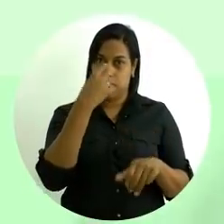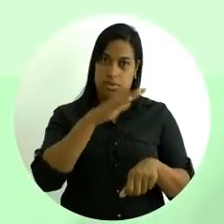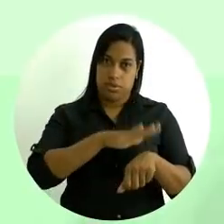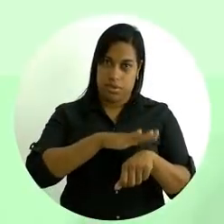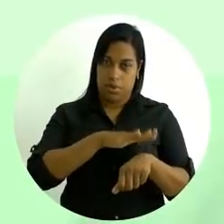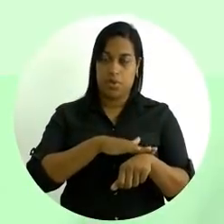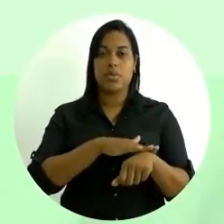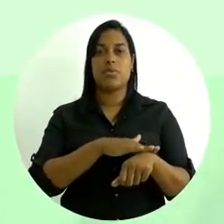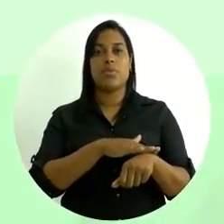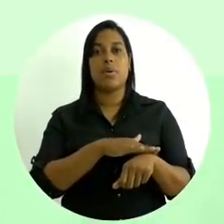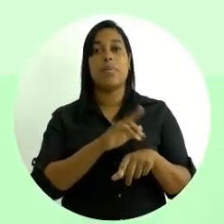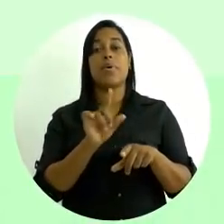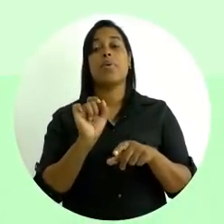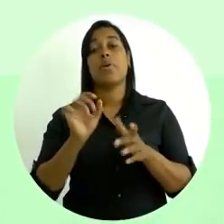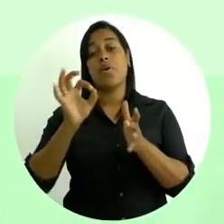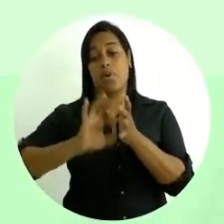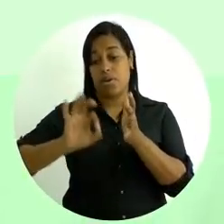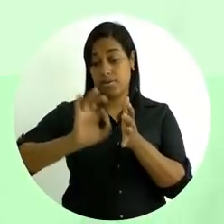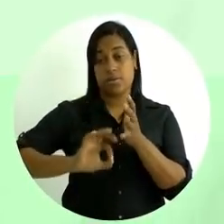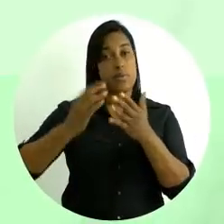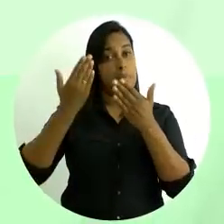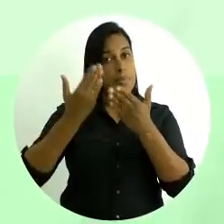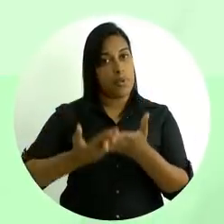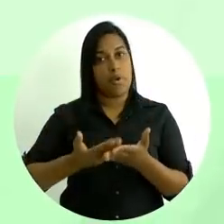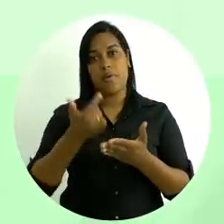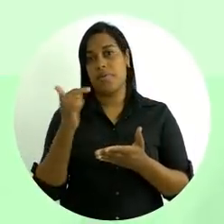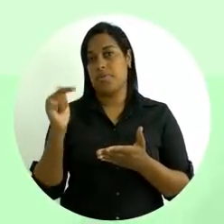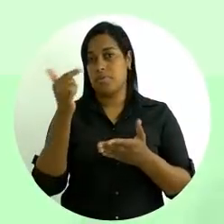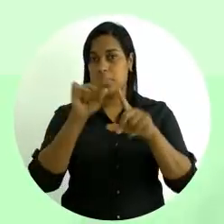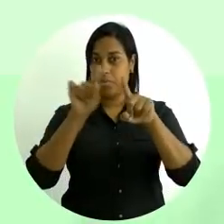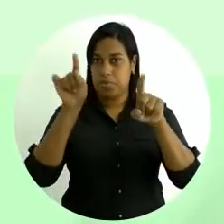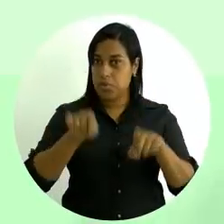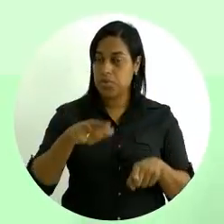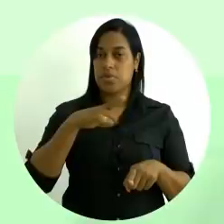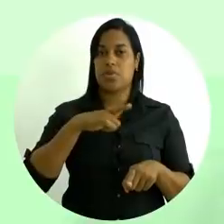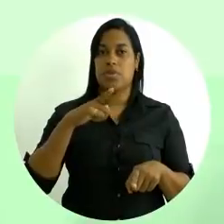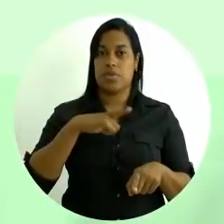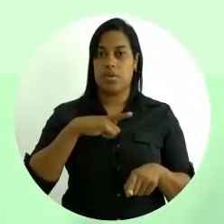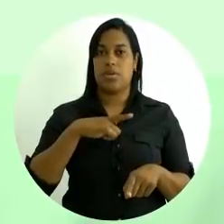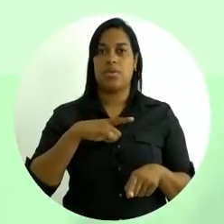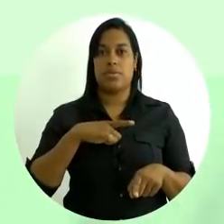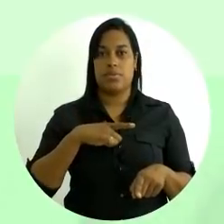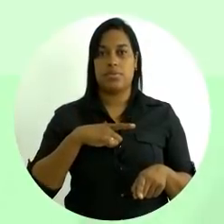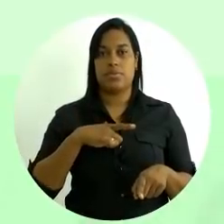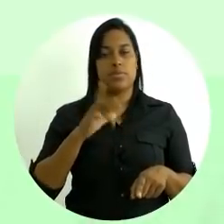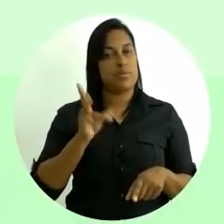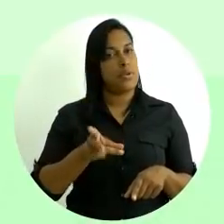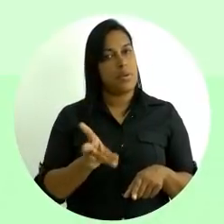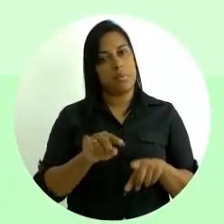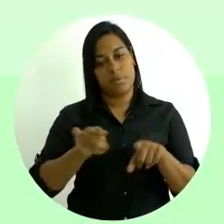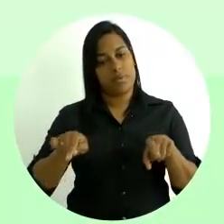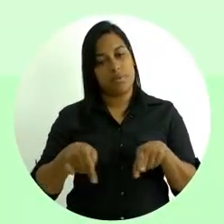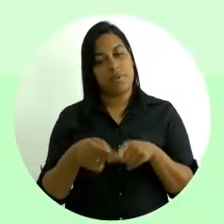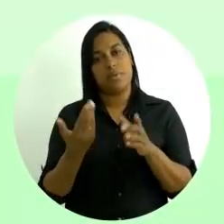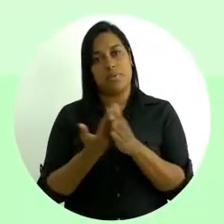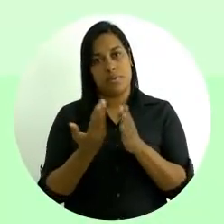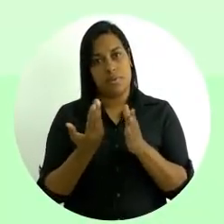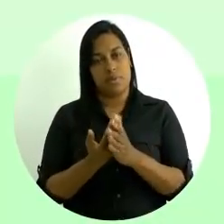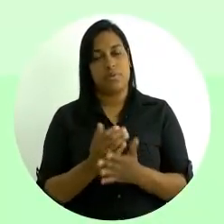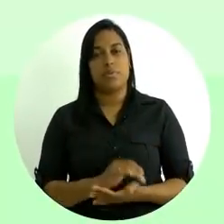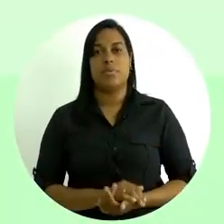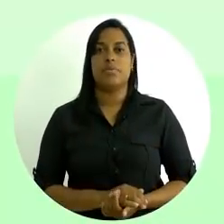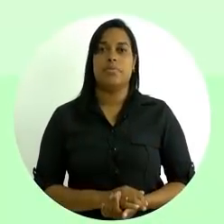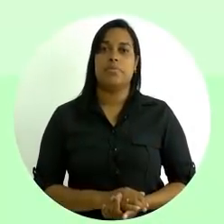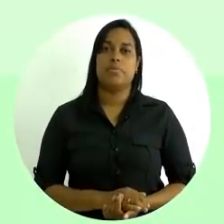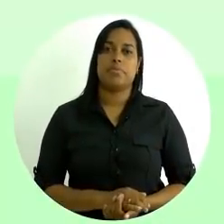carga horária que ele usa para correção de provas e outros projetos que ele tem em regência, tá bom?